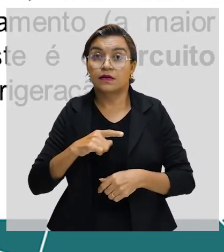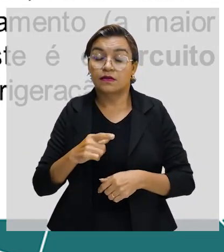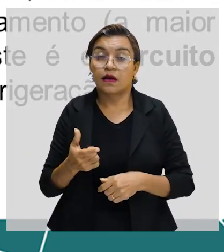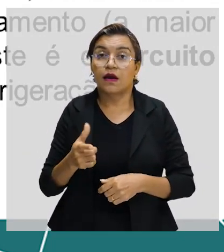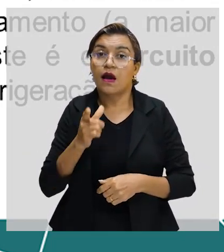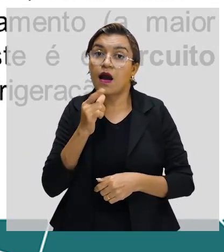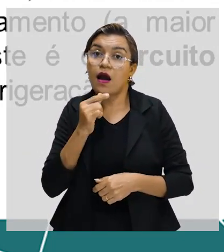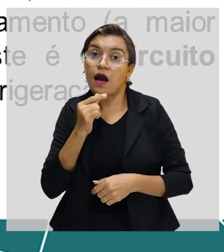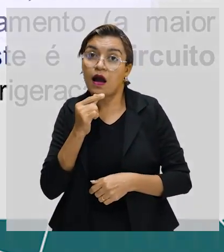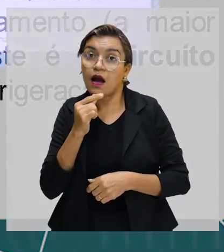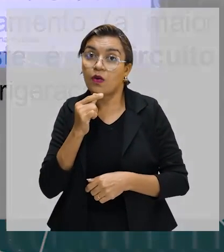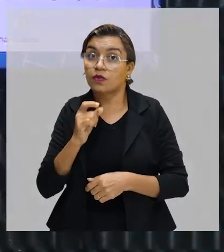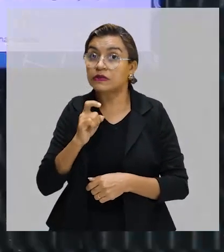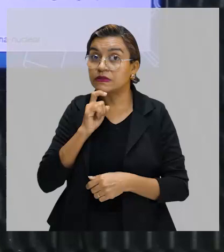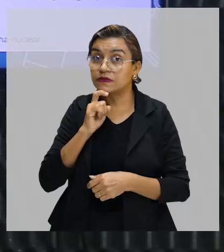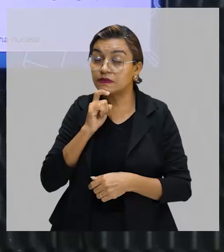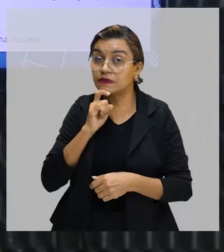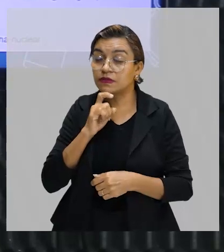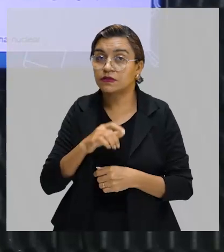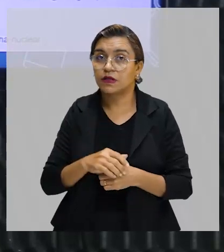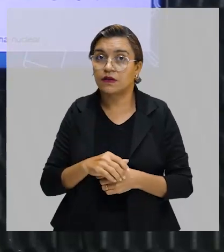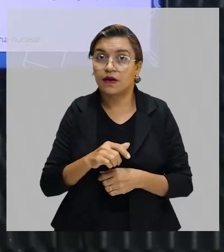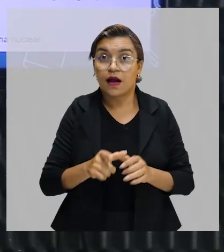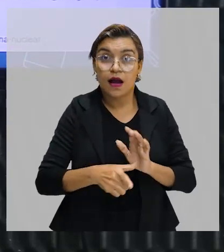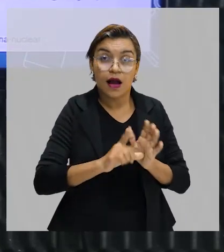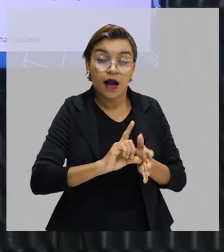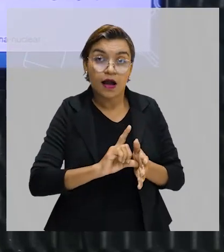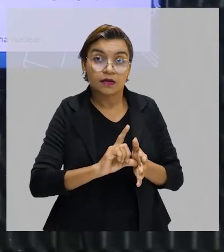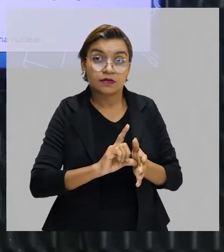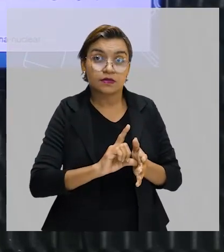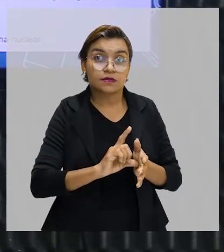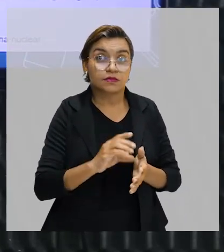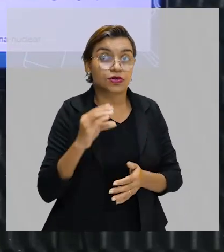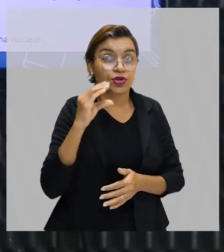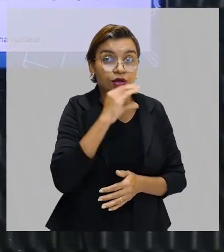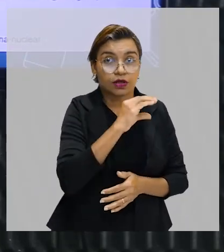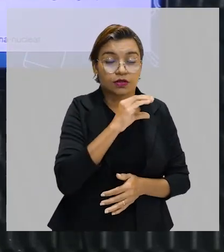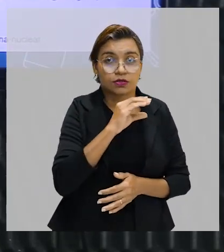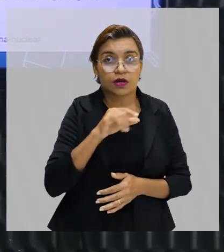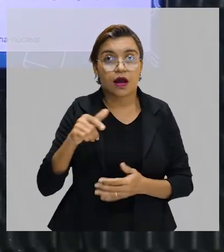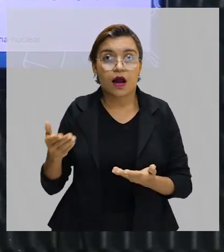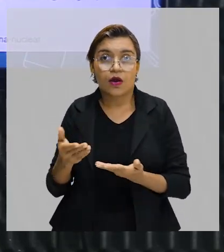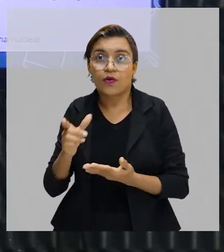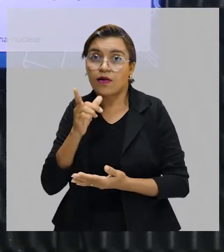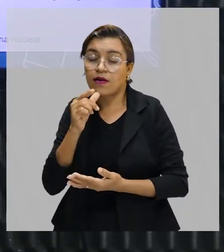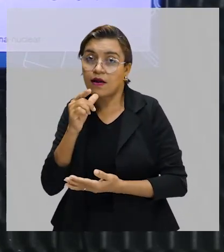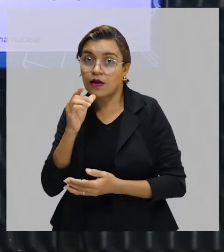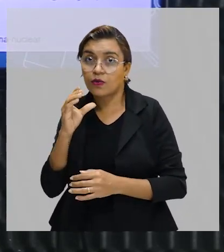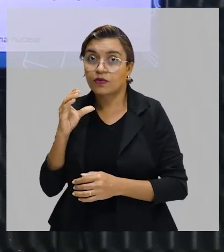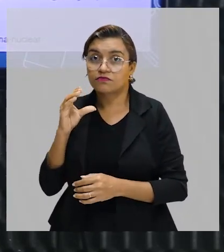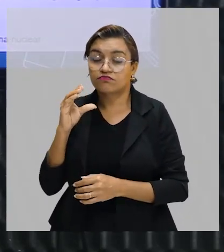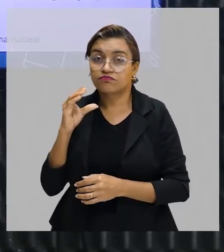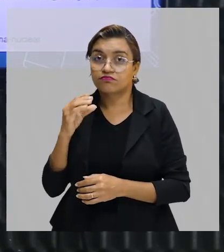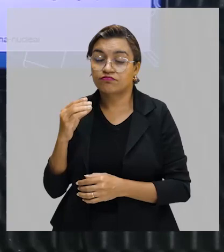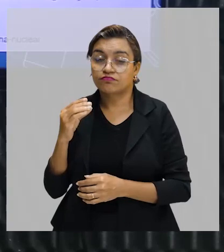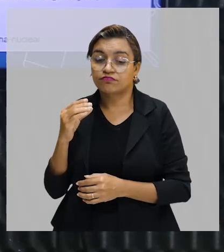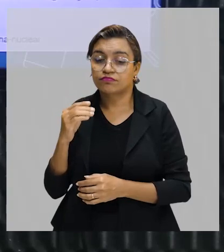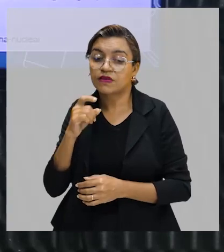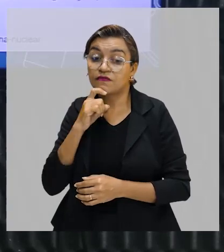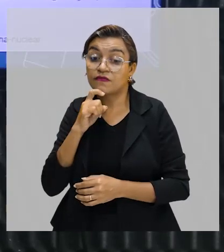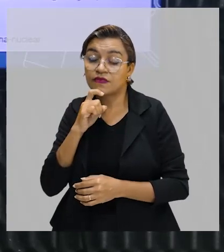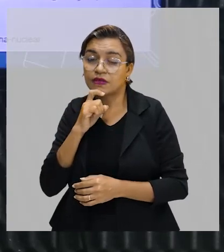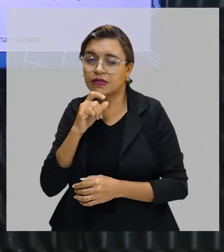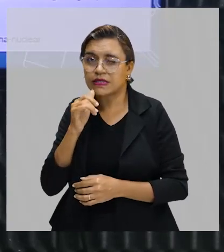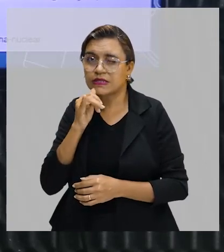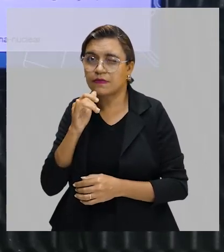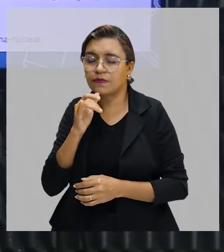Então ele já está superaquecido. Então ele precisa da água fria para poder se resfriar. Tá certo? Essa água fria pode vir de rios ou lagos